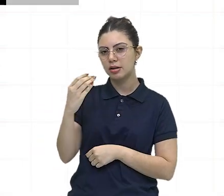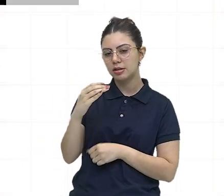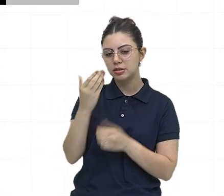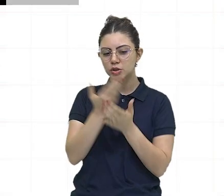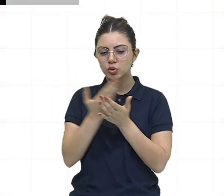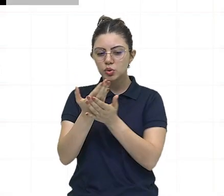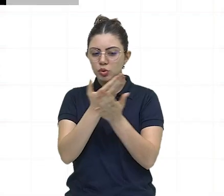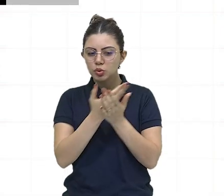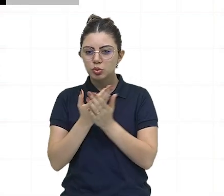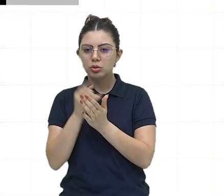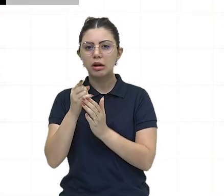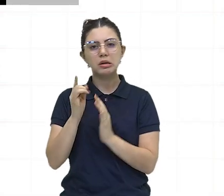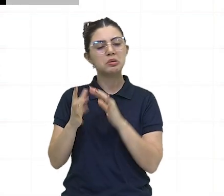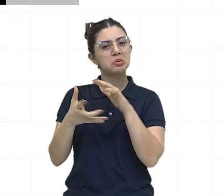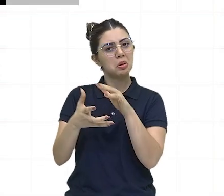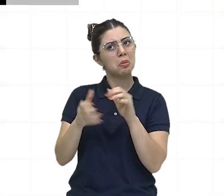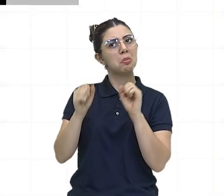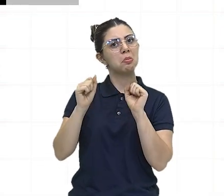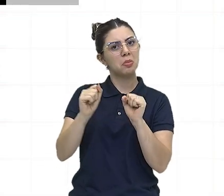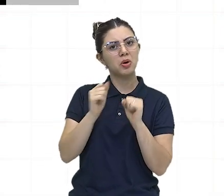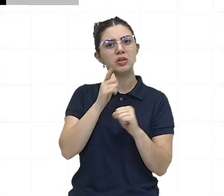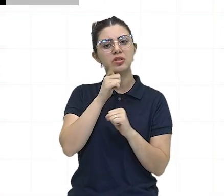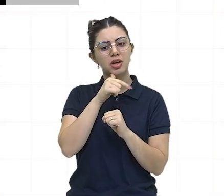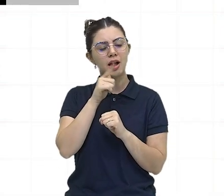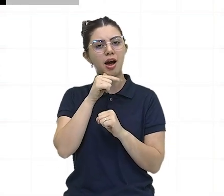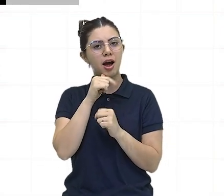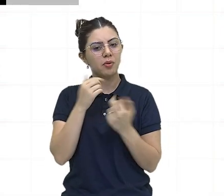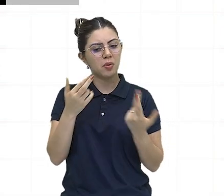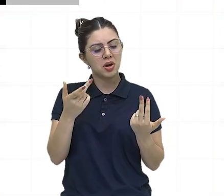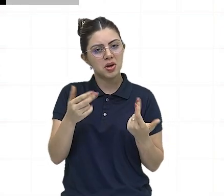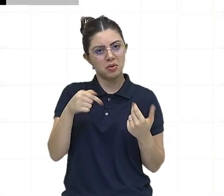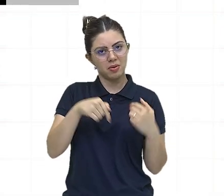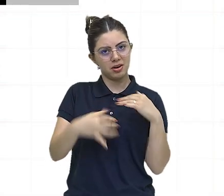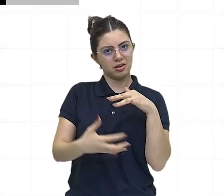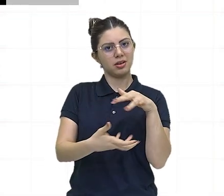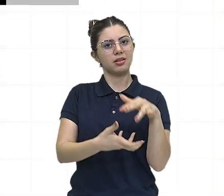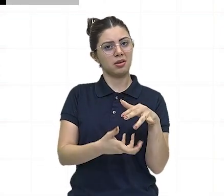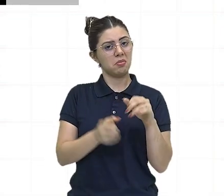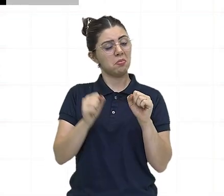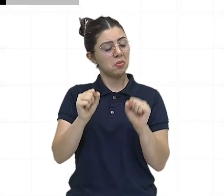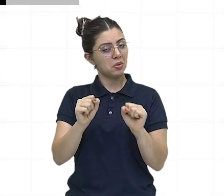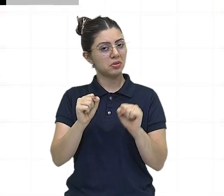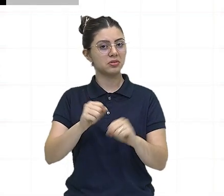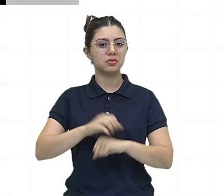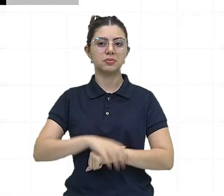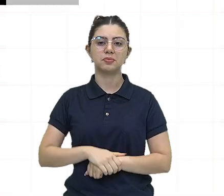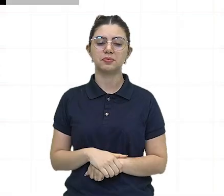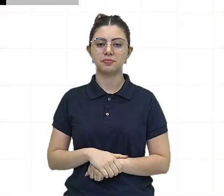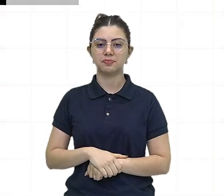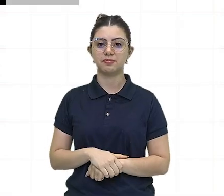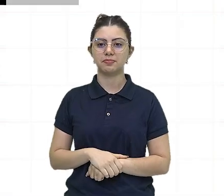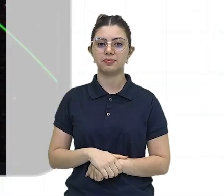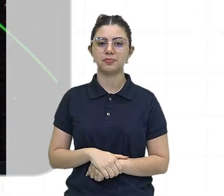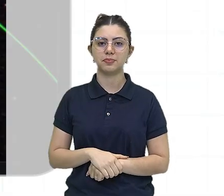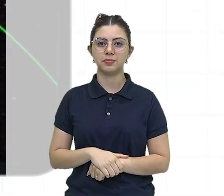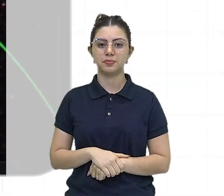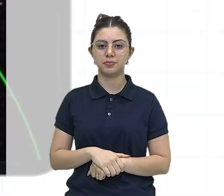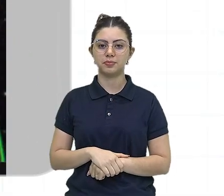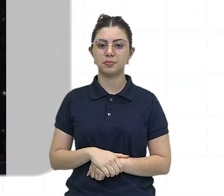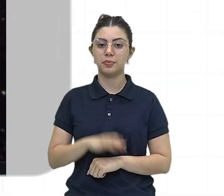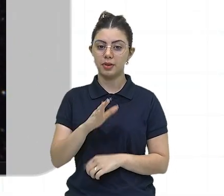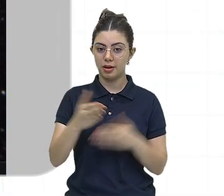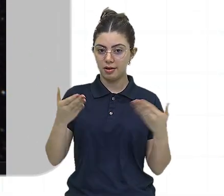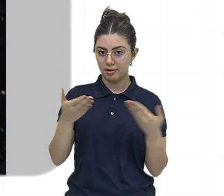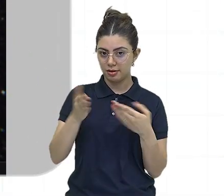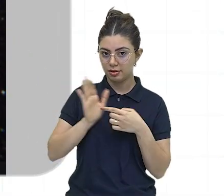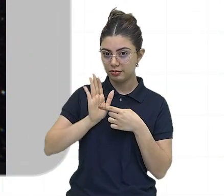nesse planeta pode ter havido água no mesmo estado em que temos aqui no nosso planeta. Para vocês agora a